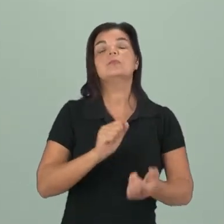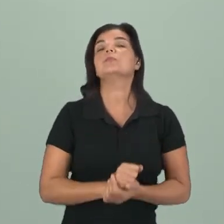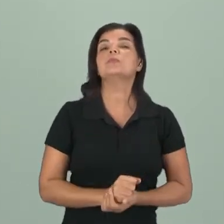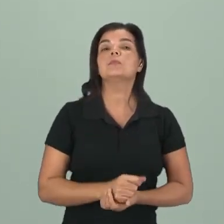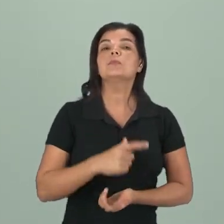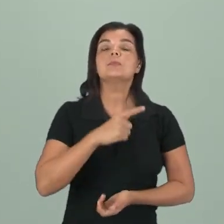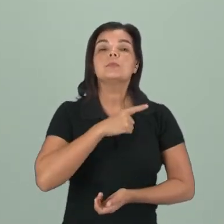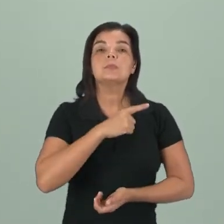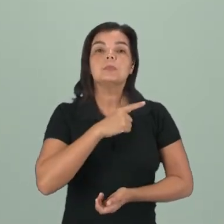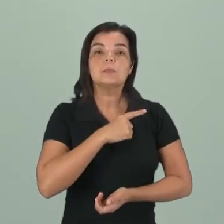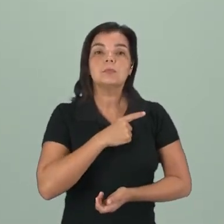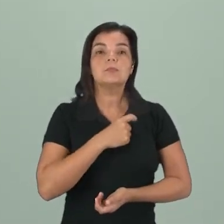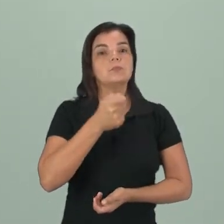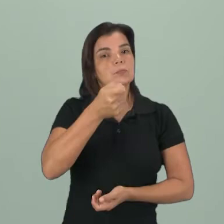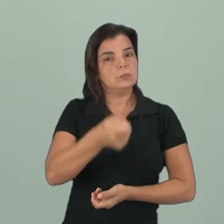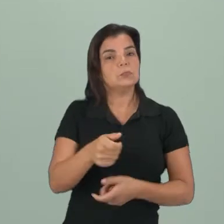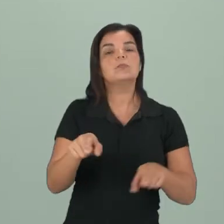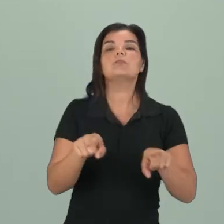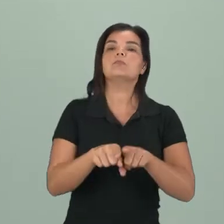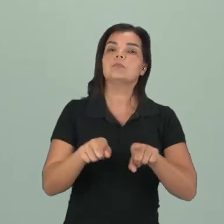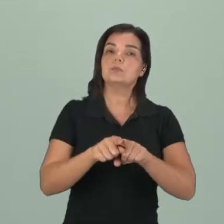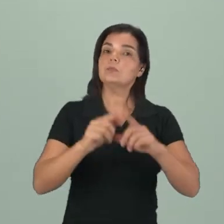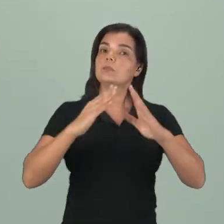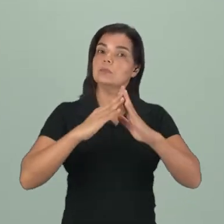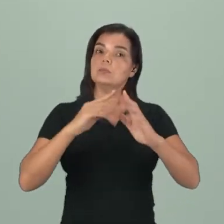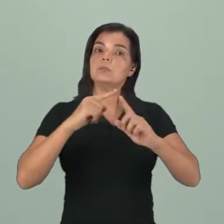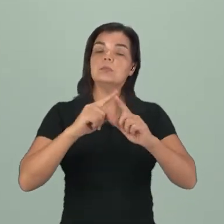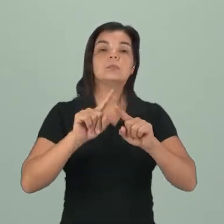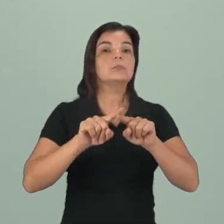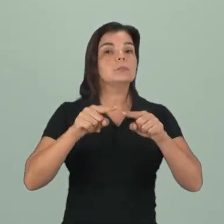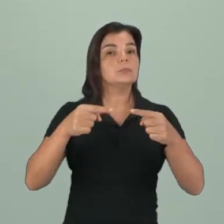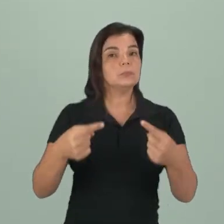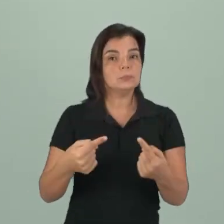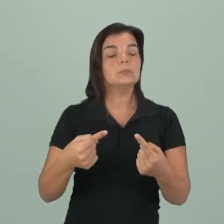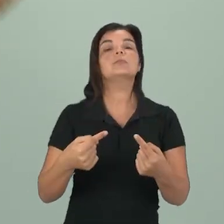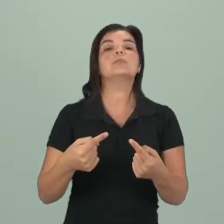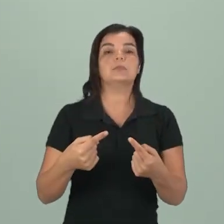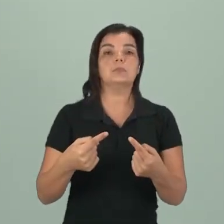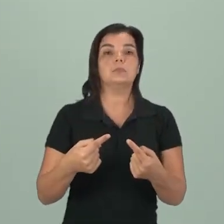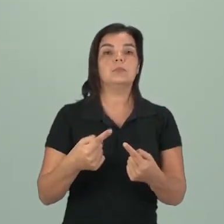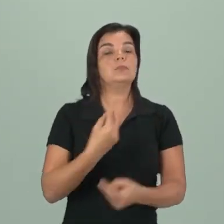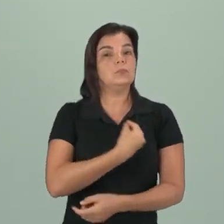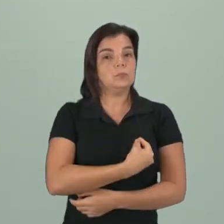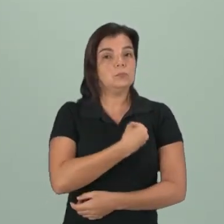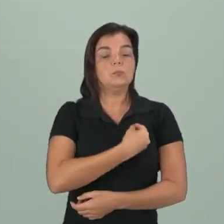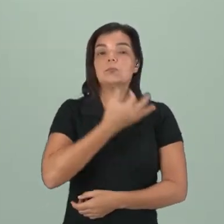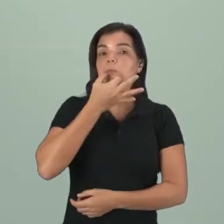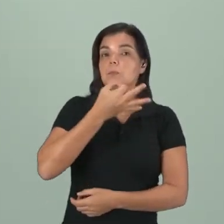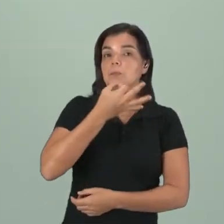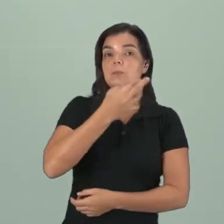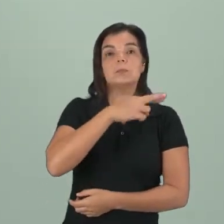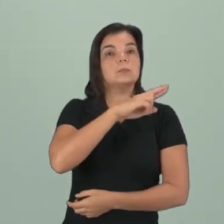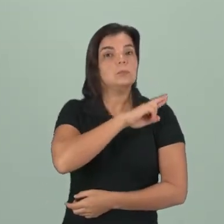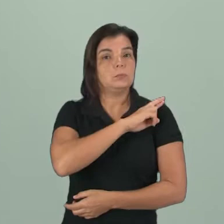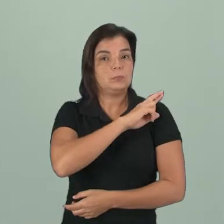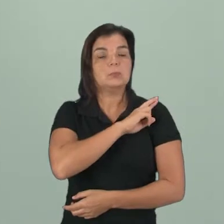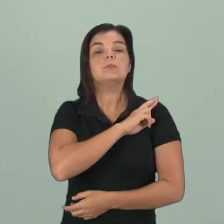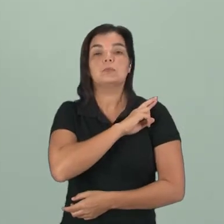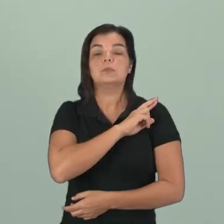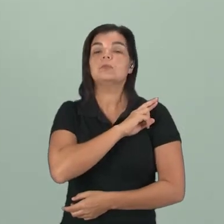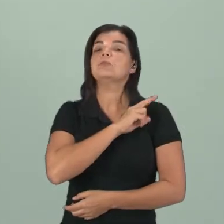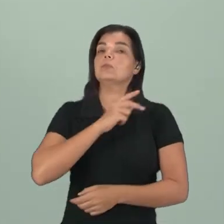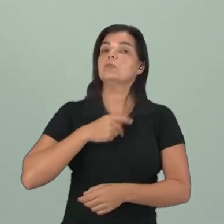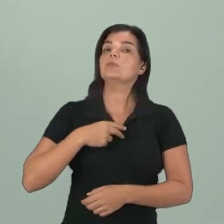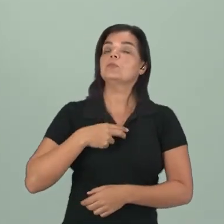passa a ser regido também pela igreja, mas ele vai se tornar um ser crítico e responsável por as ações